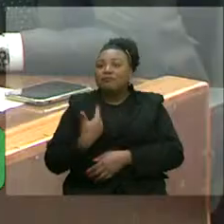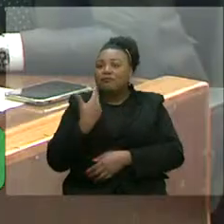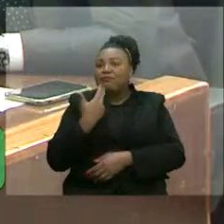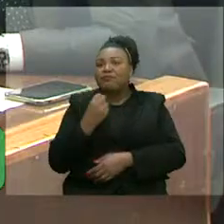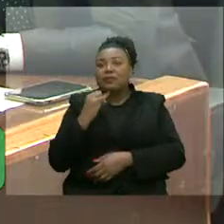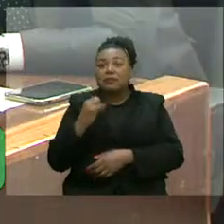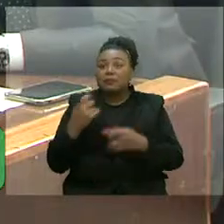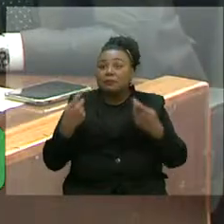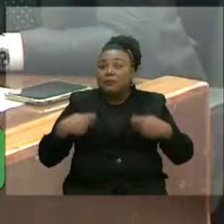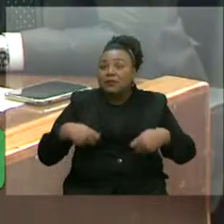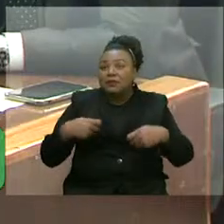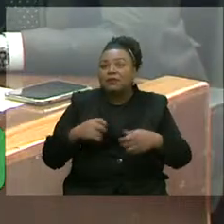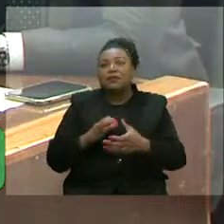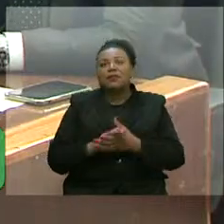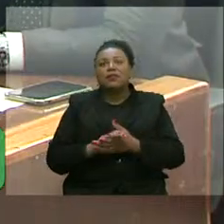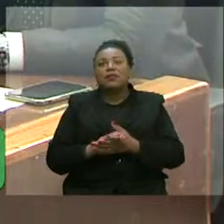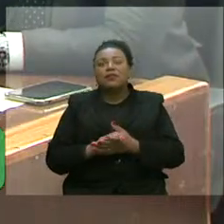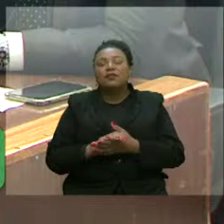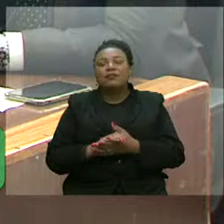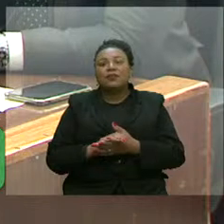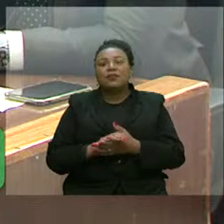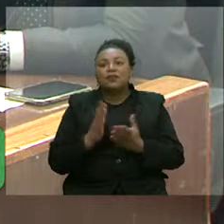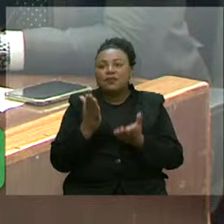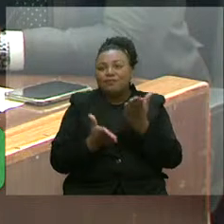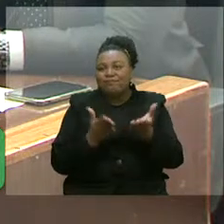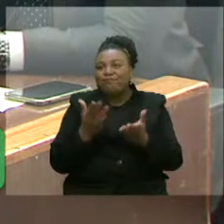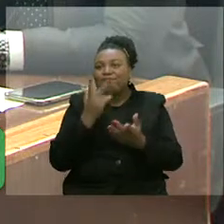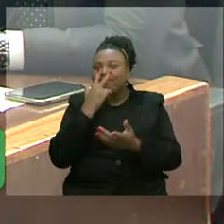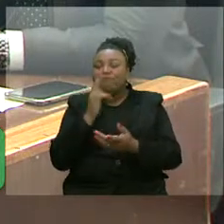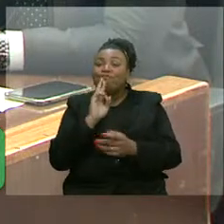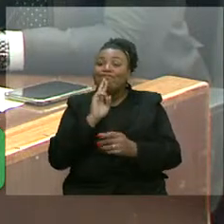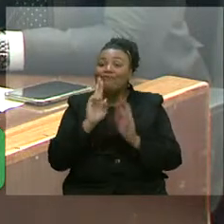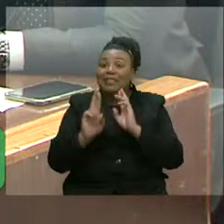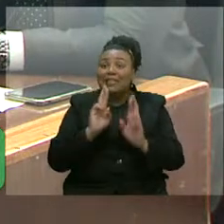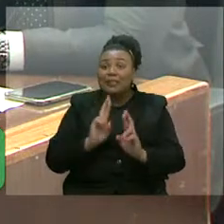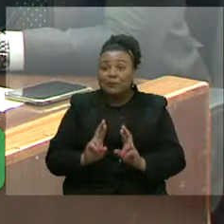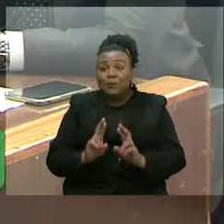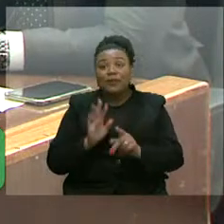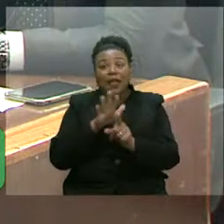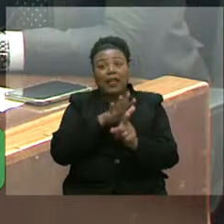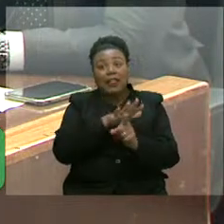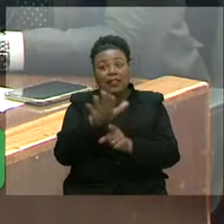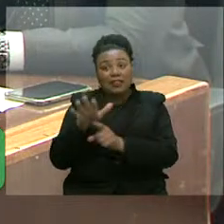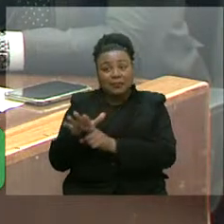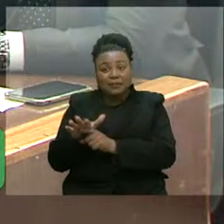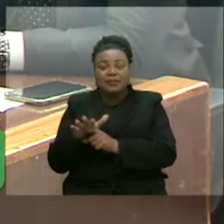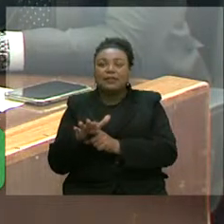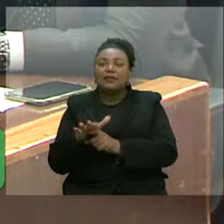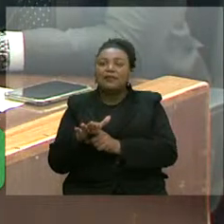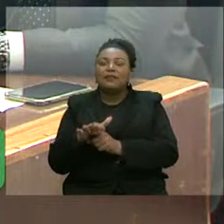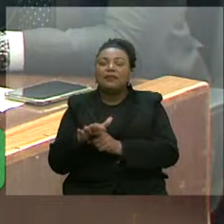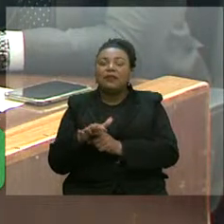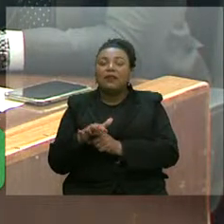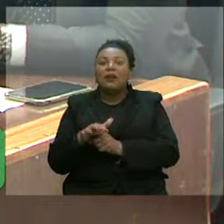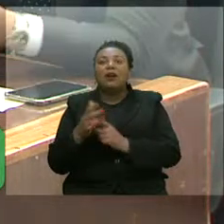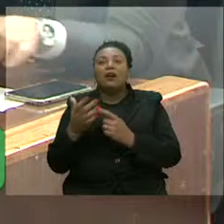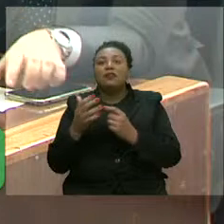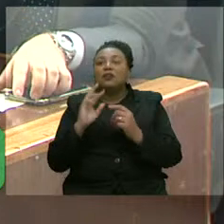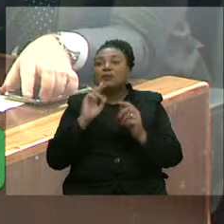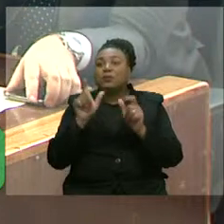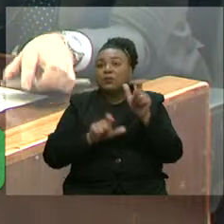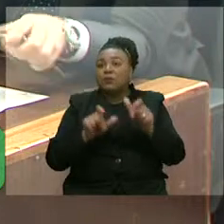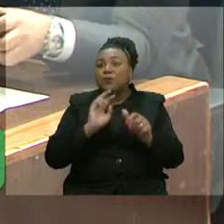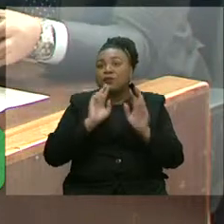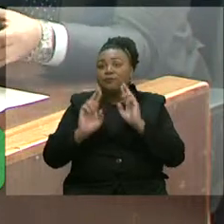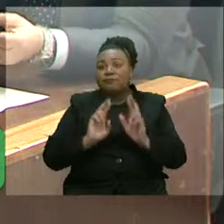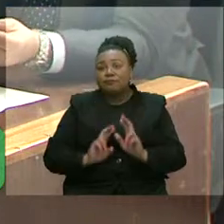cirúrgicas, se for possível, no sentido de responder a demanda e os anseios dos pesquisados,